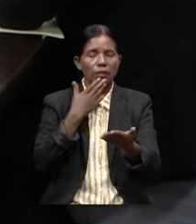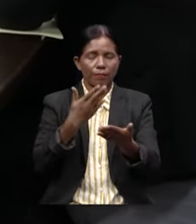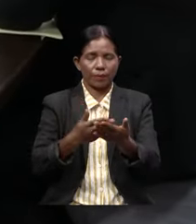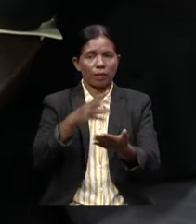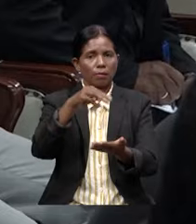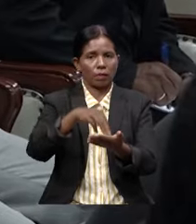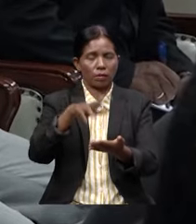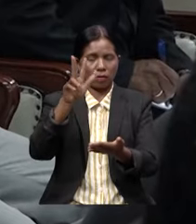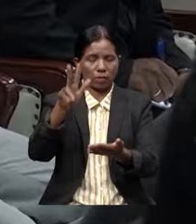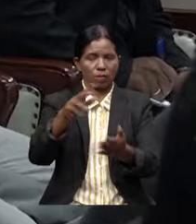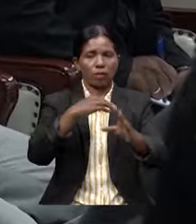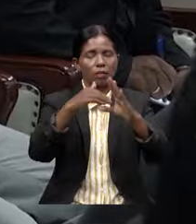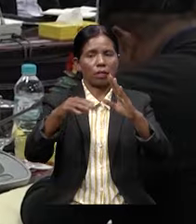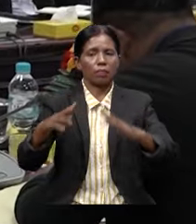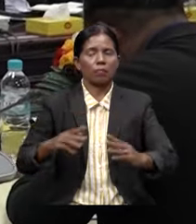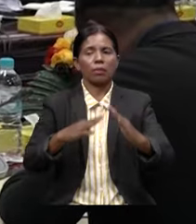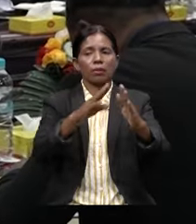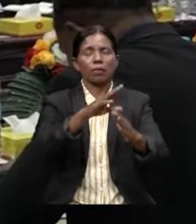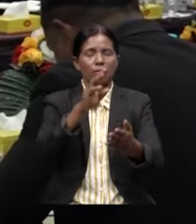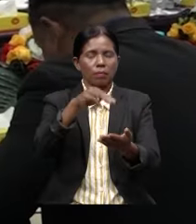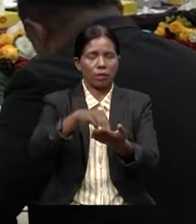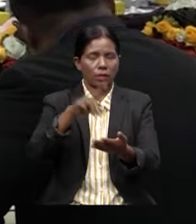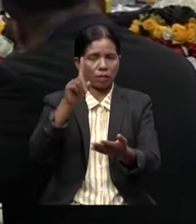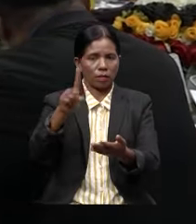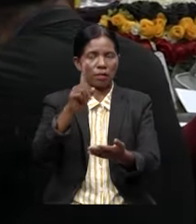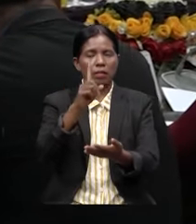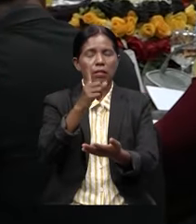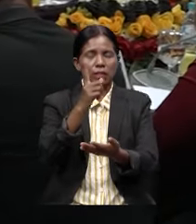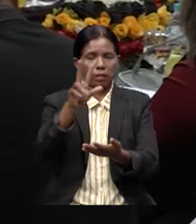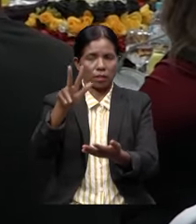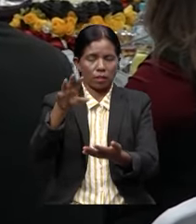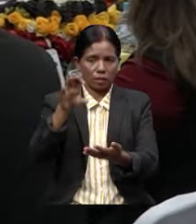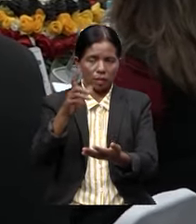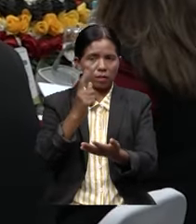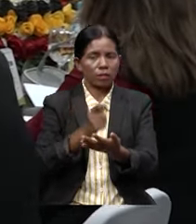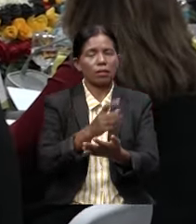tolo resin, transferência pública milhão ida atos tolo resin, no capital